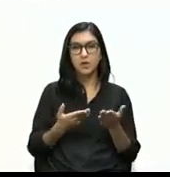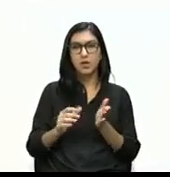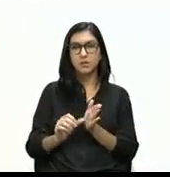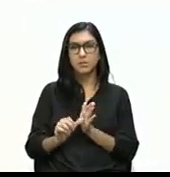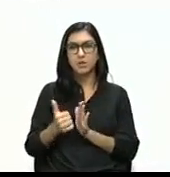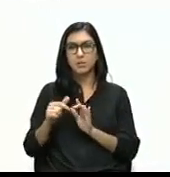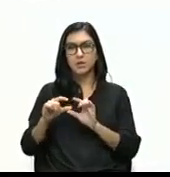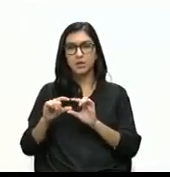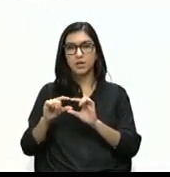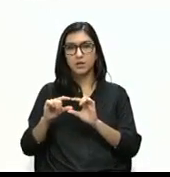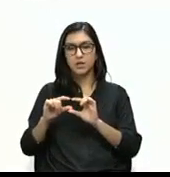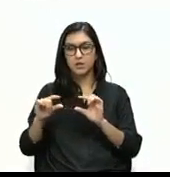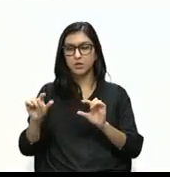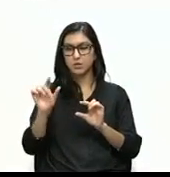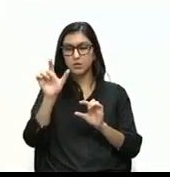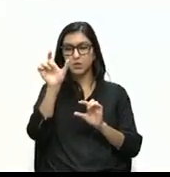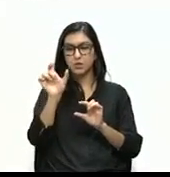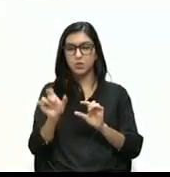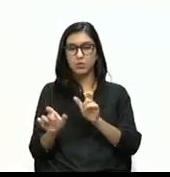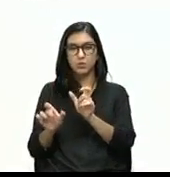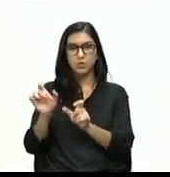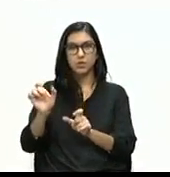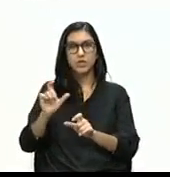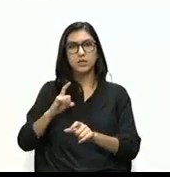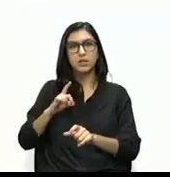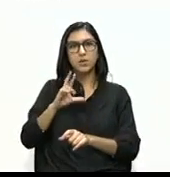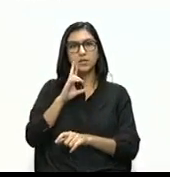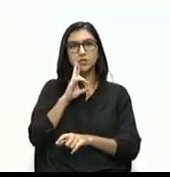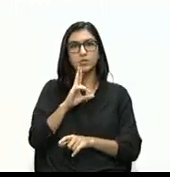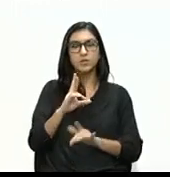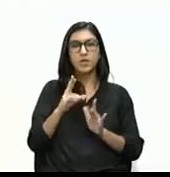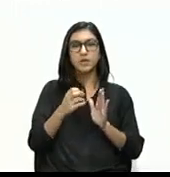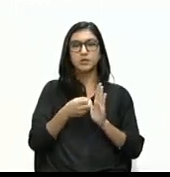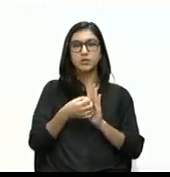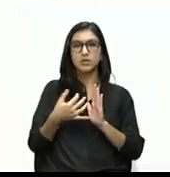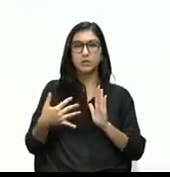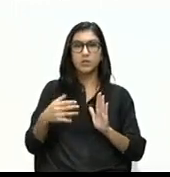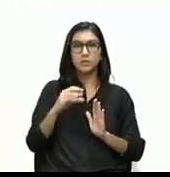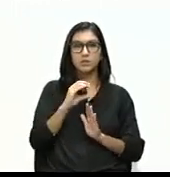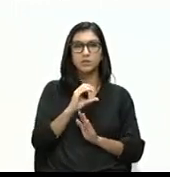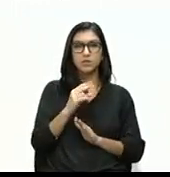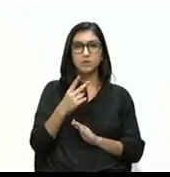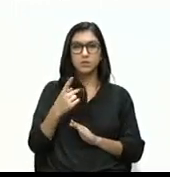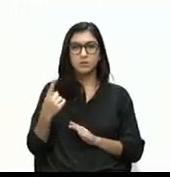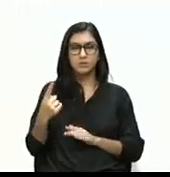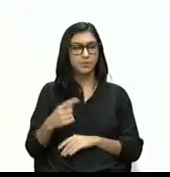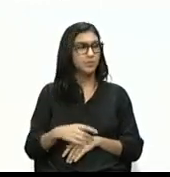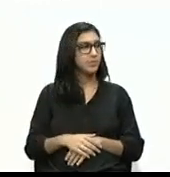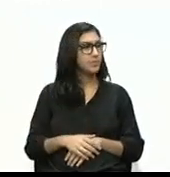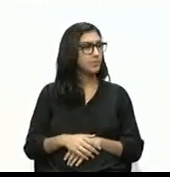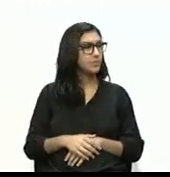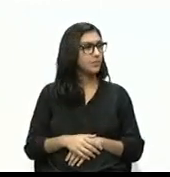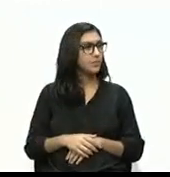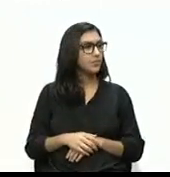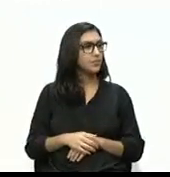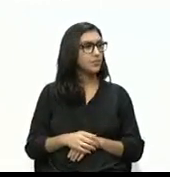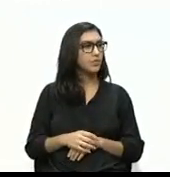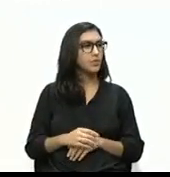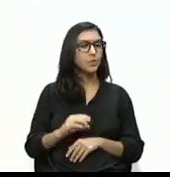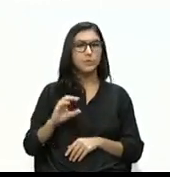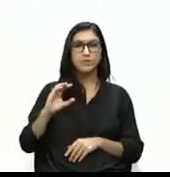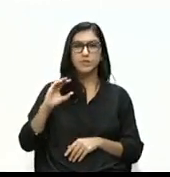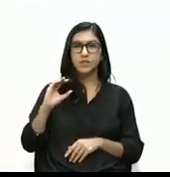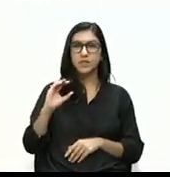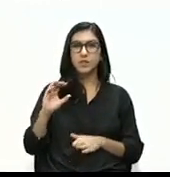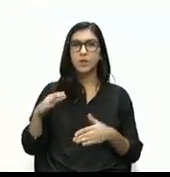primeira coluna. Então, nós vamos procurar no nosso resultado o elemento C21. E no item C,